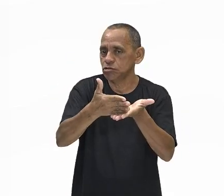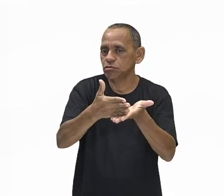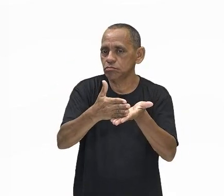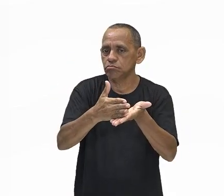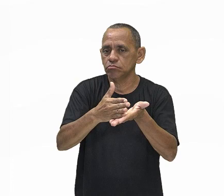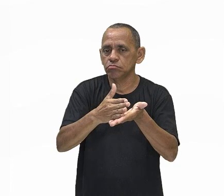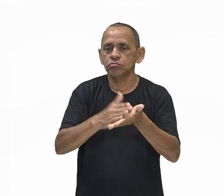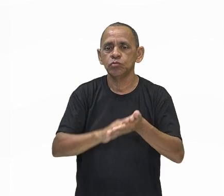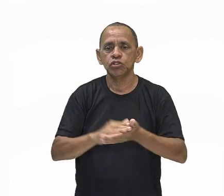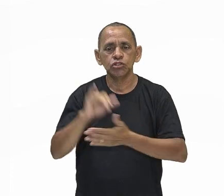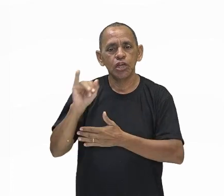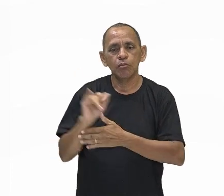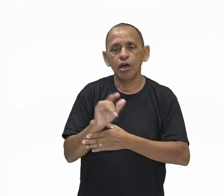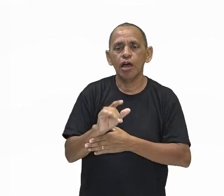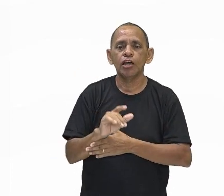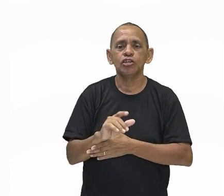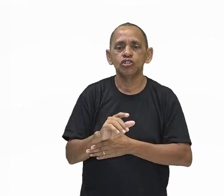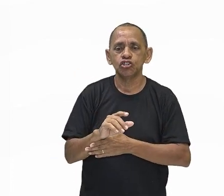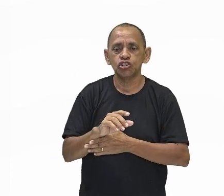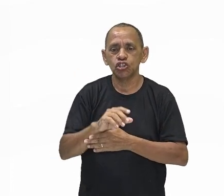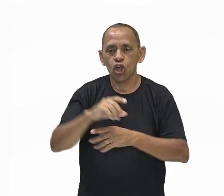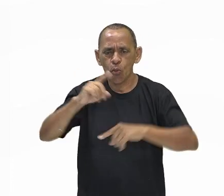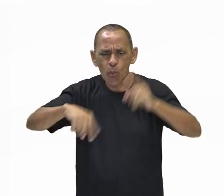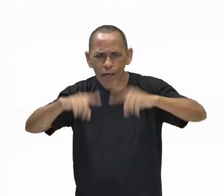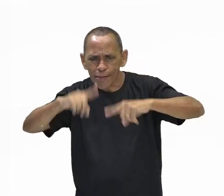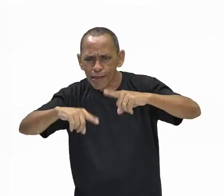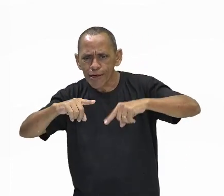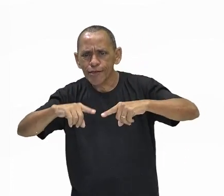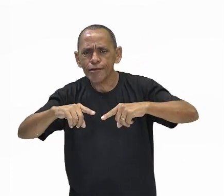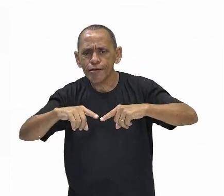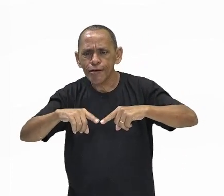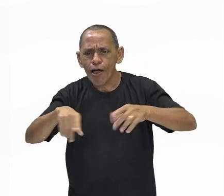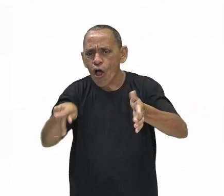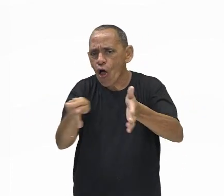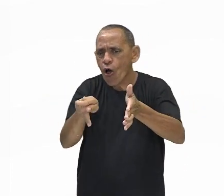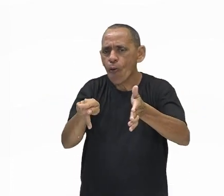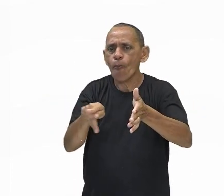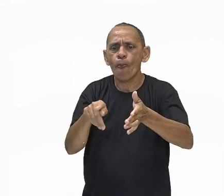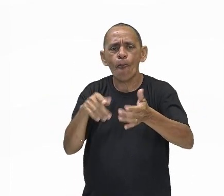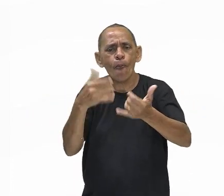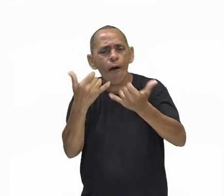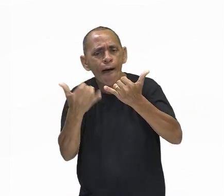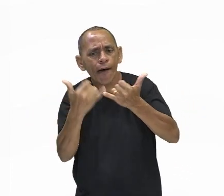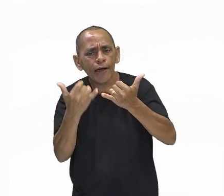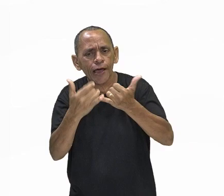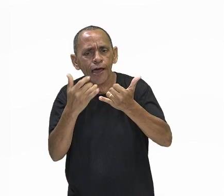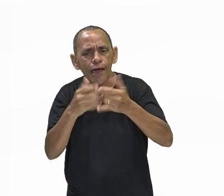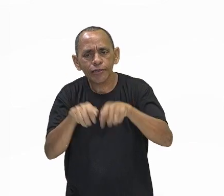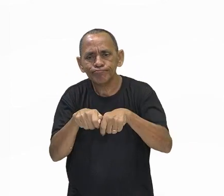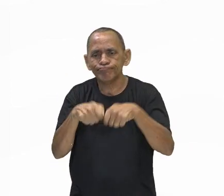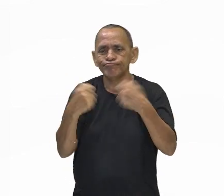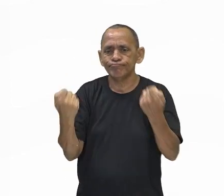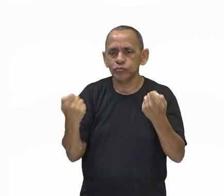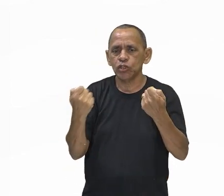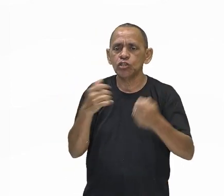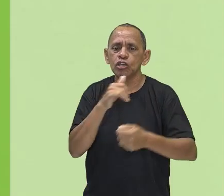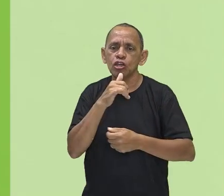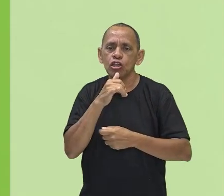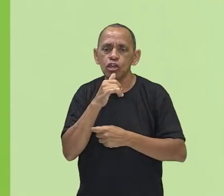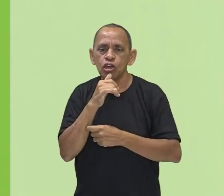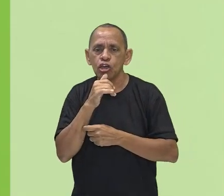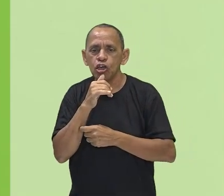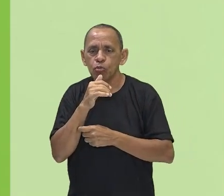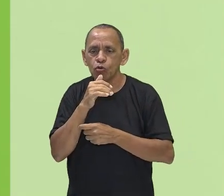pincel parece estar quebrado. É como, por exemplo, você está ali, por exemplo, no rio, não é? Quando você está no rio, o